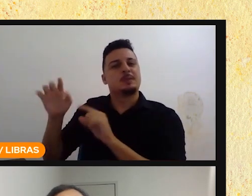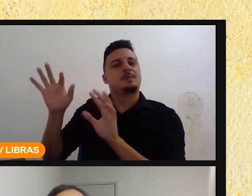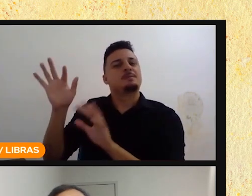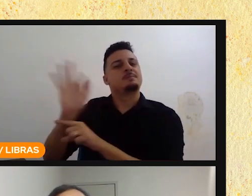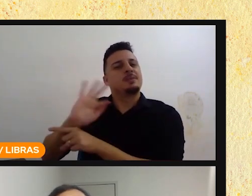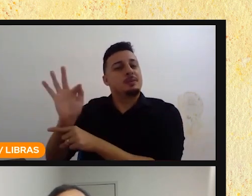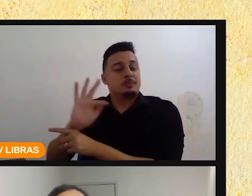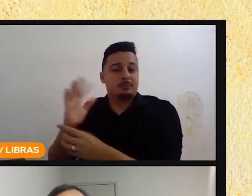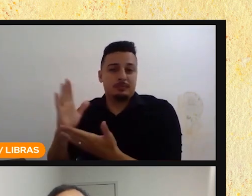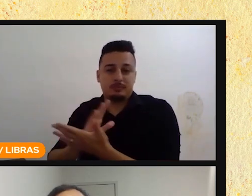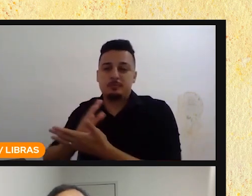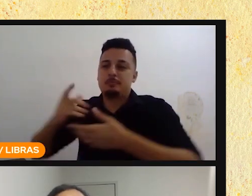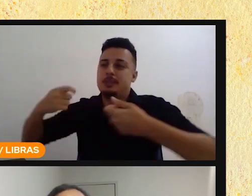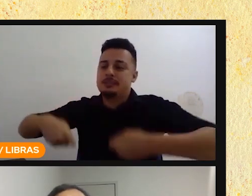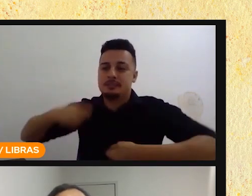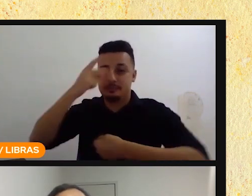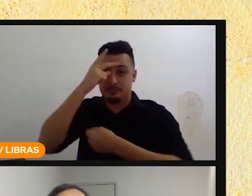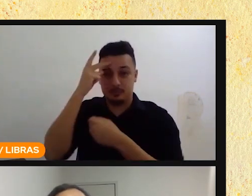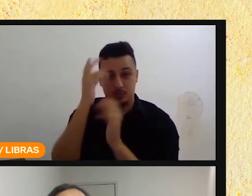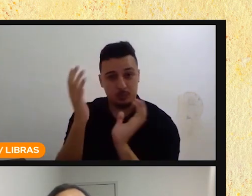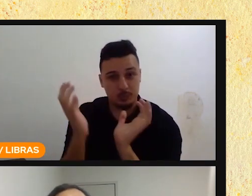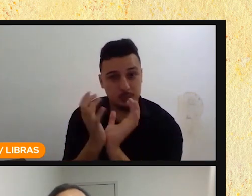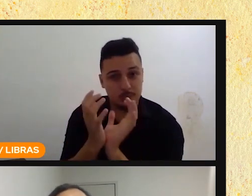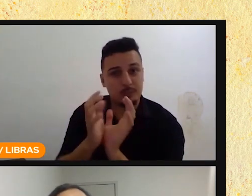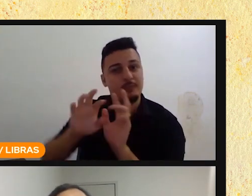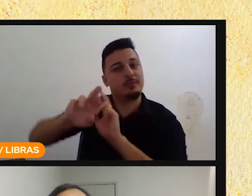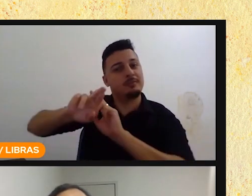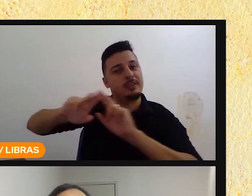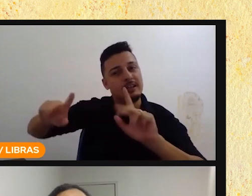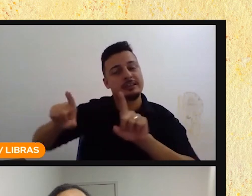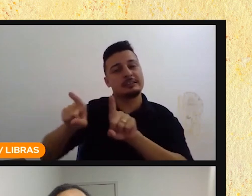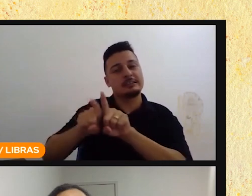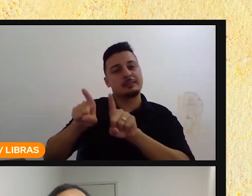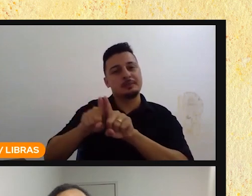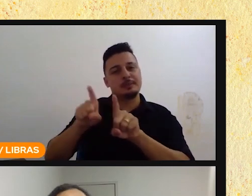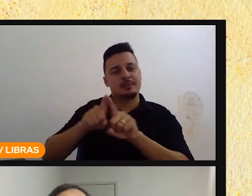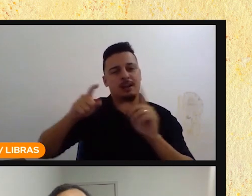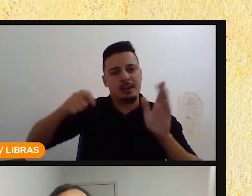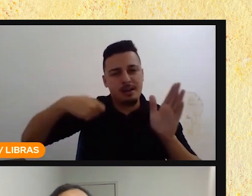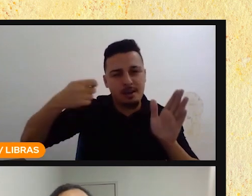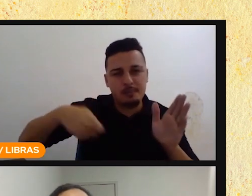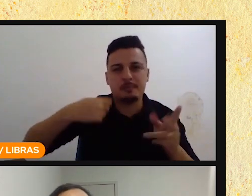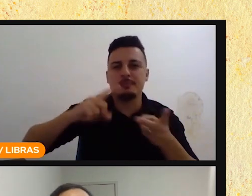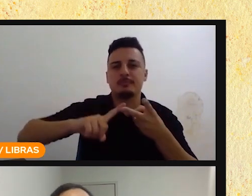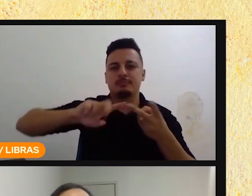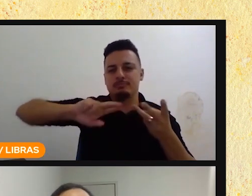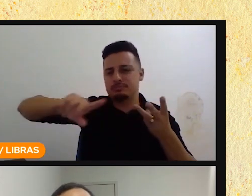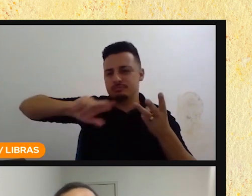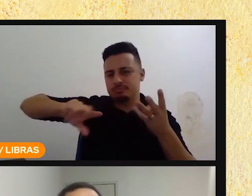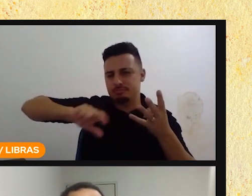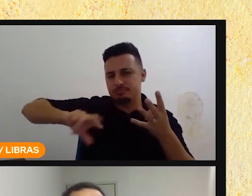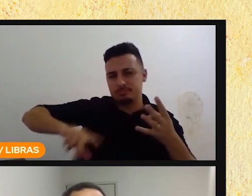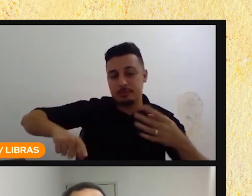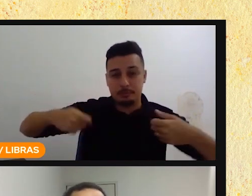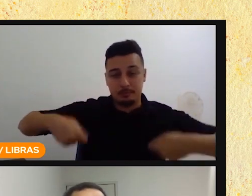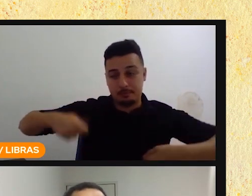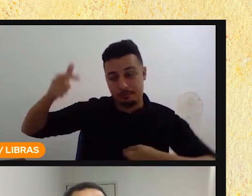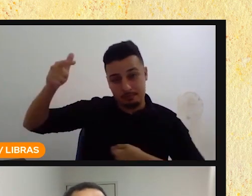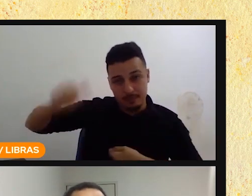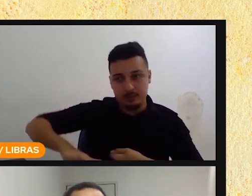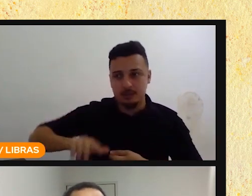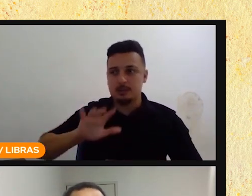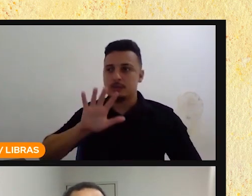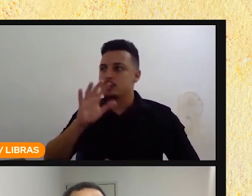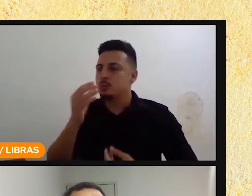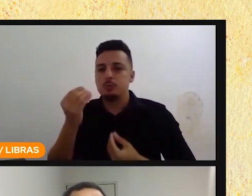outros equipamentos. Tem várias particularidades e como é que isso